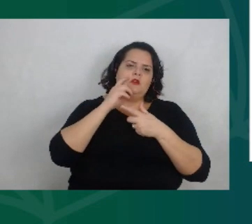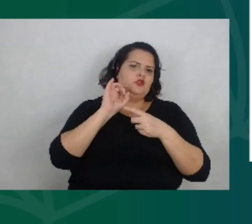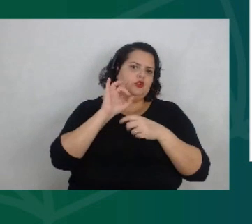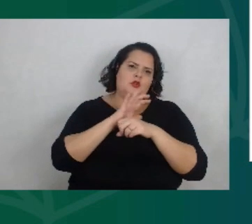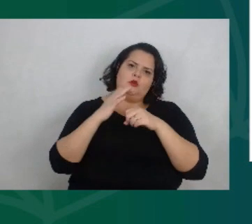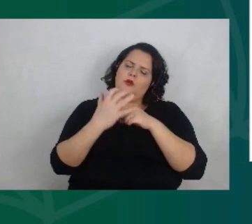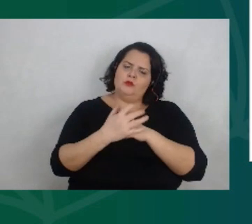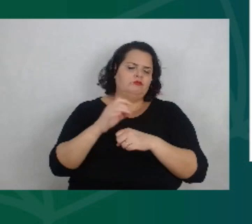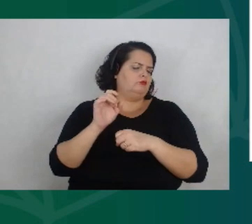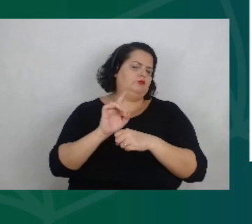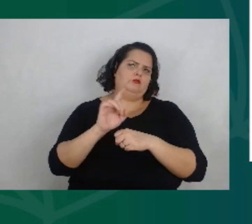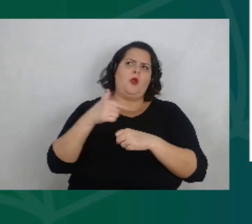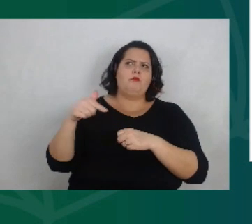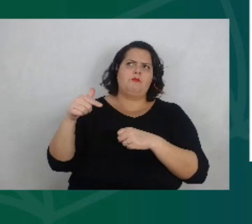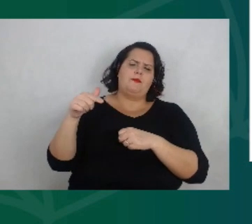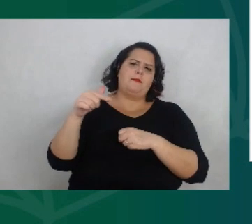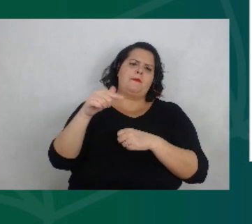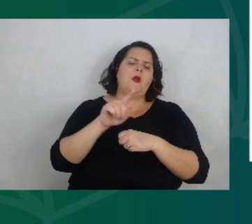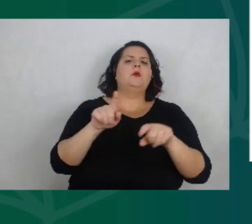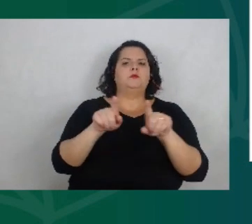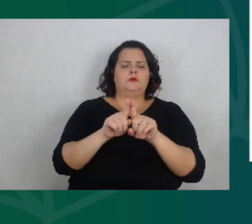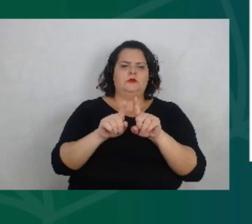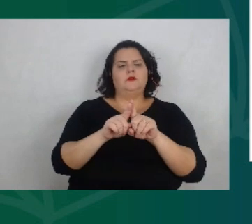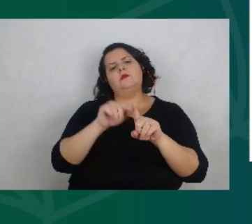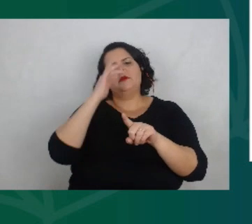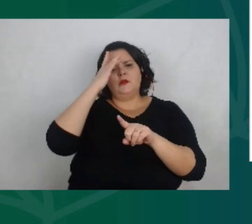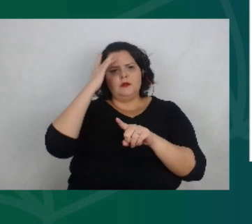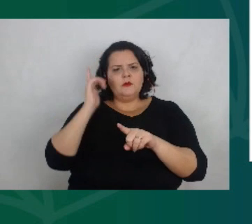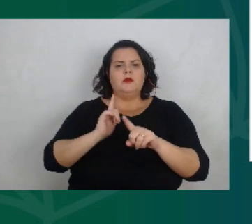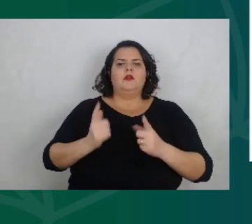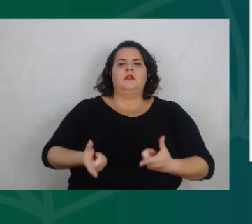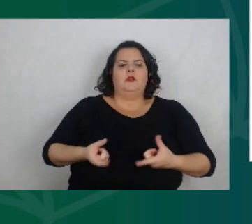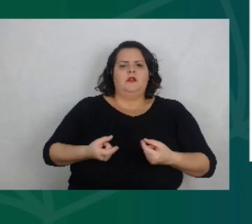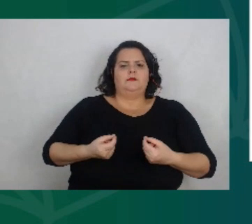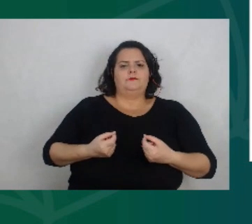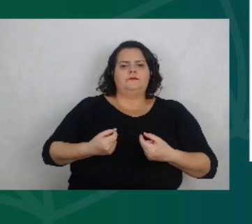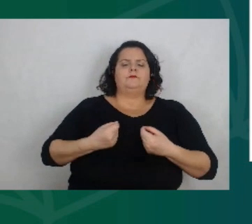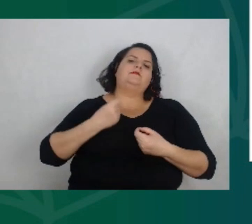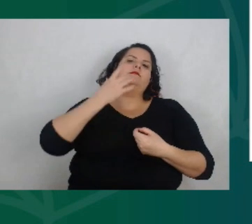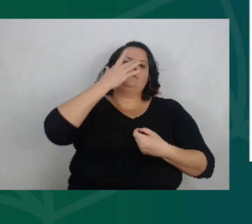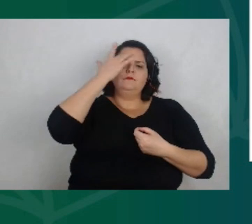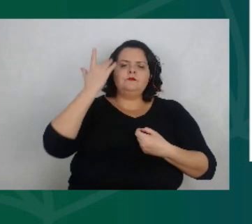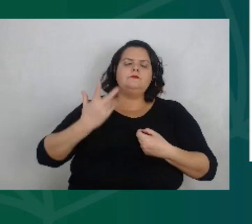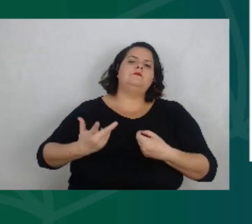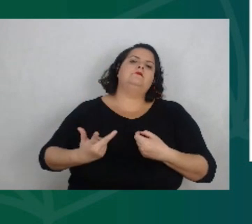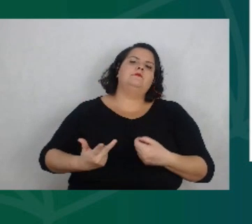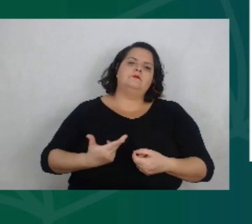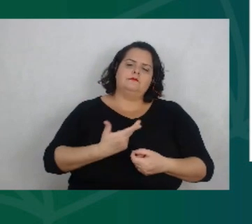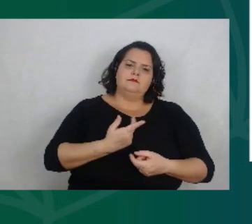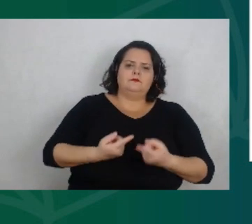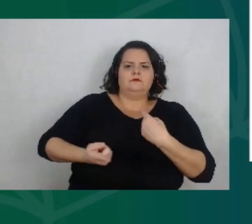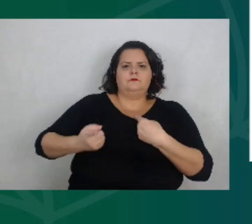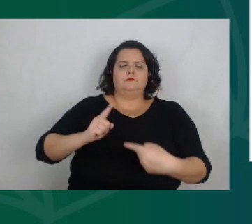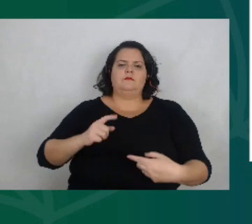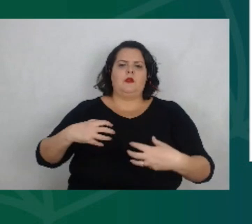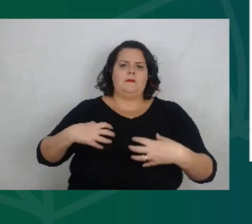outras assistências para os pacientes oncológicos, pacientes transplantados, são pacientes que não